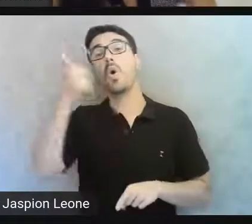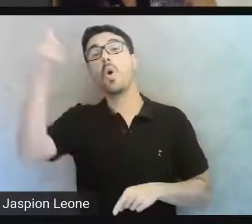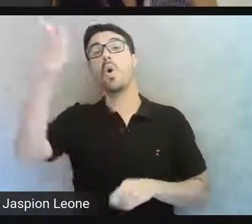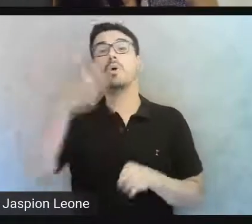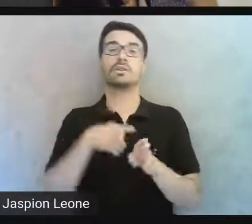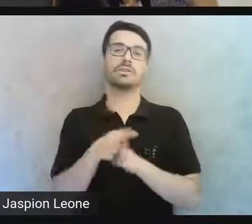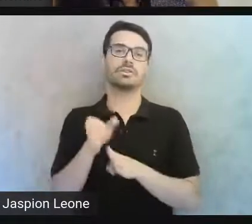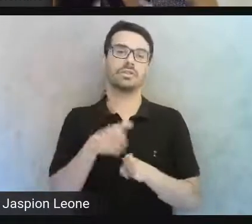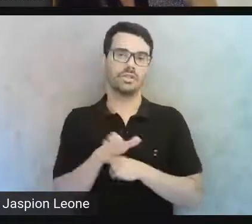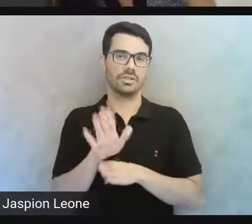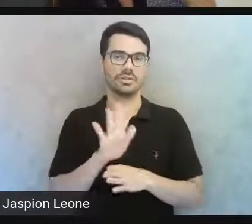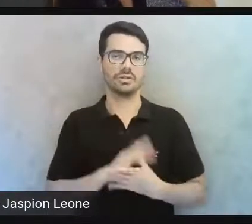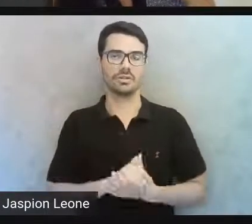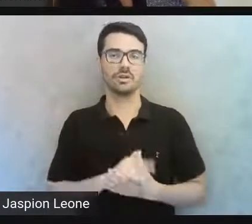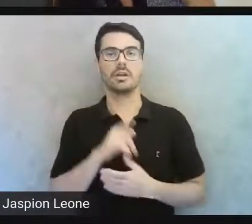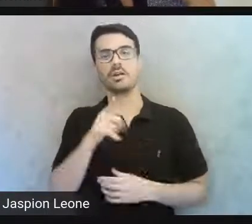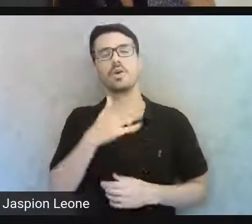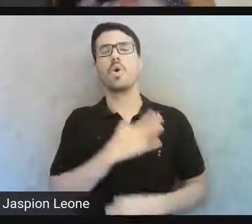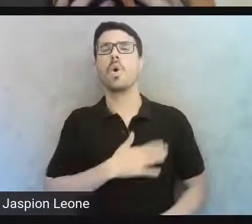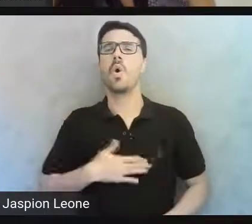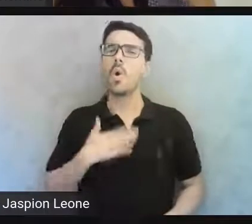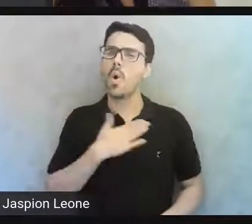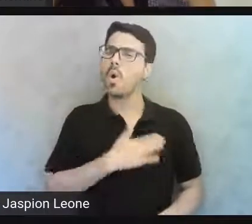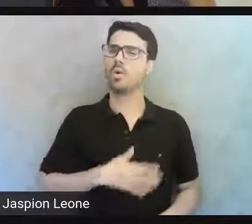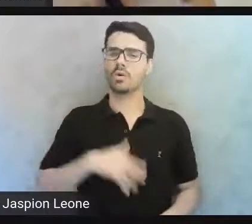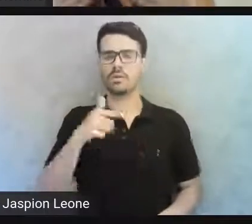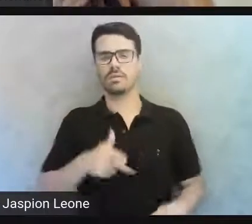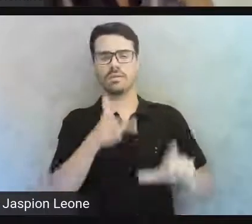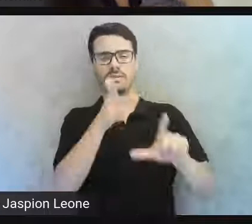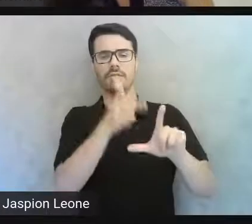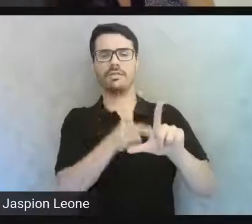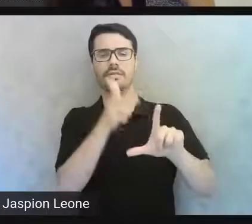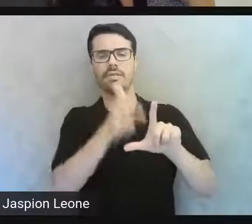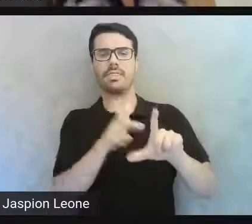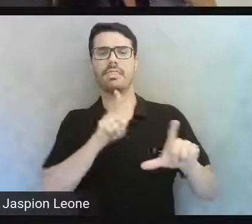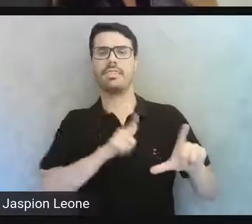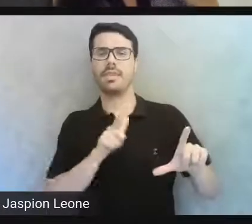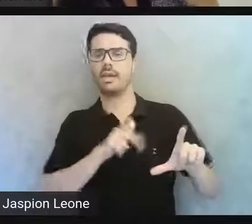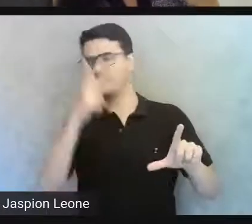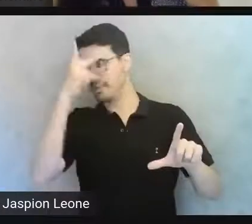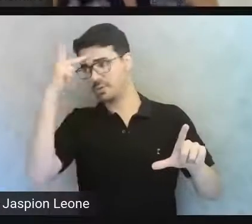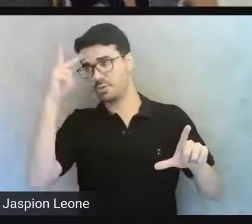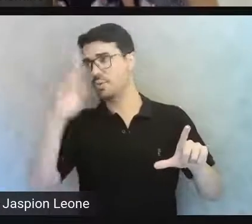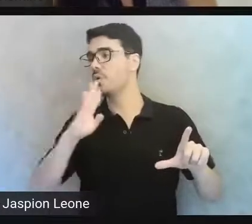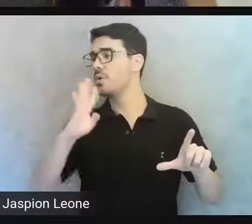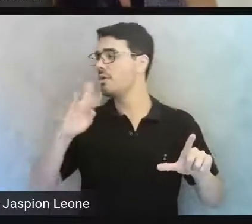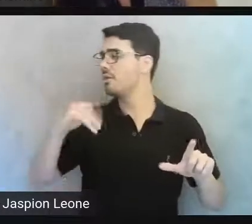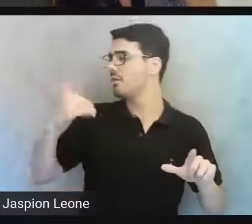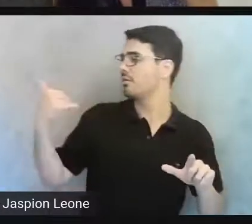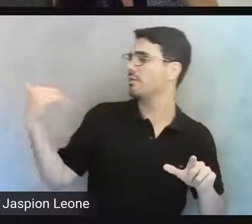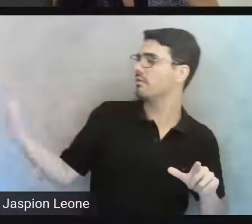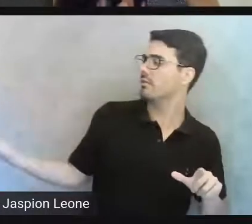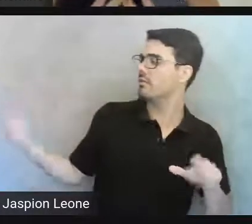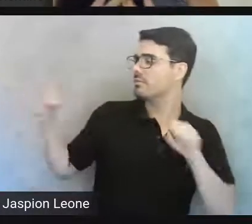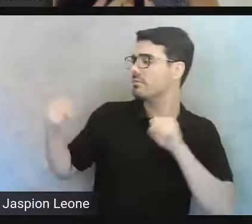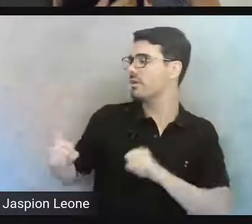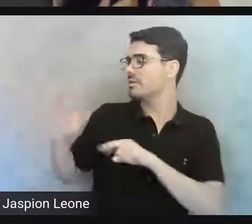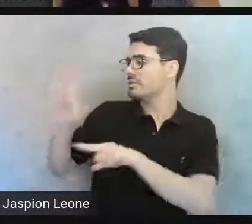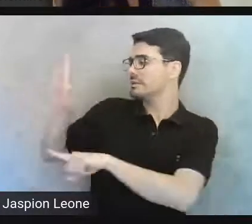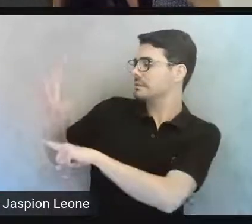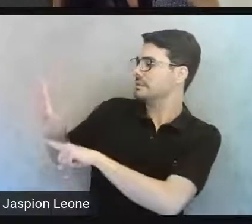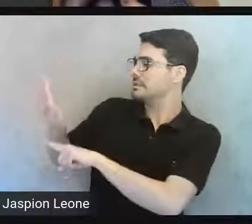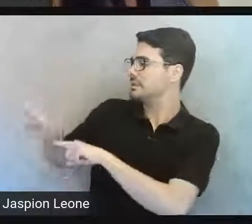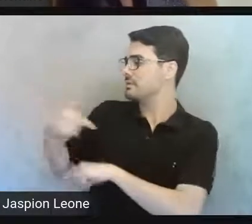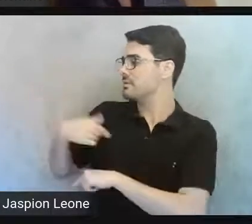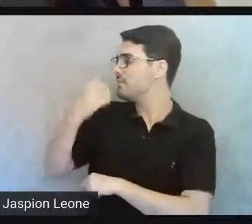para quem gostou dessa live, acha que tem uma pessoa conhecida que eu quero ajudar, a gente também pode ter esse papel de, às vezes eu estou